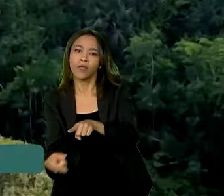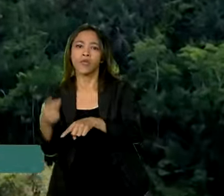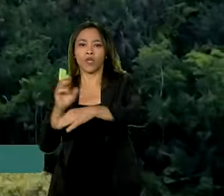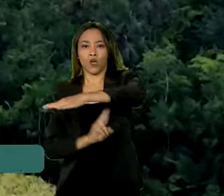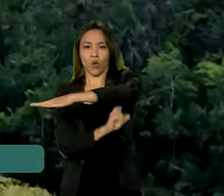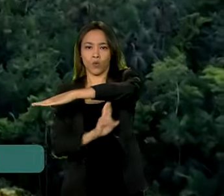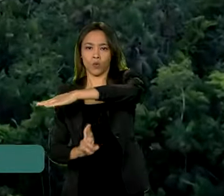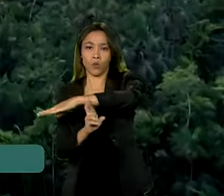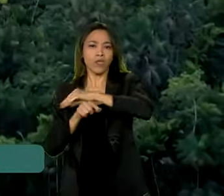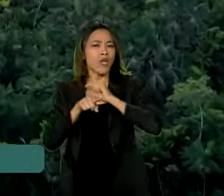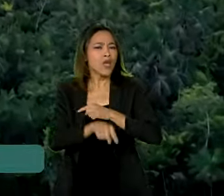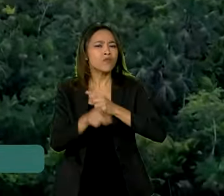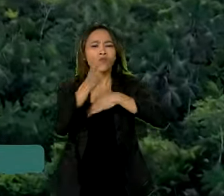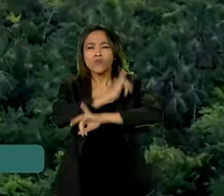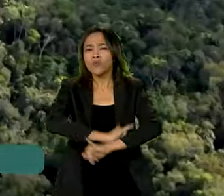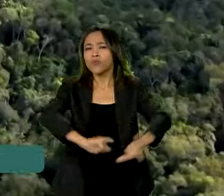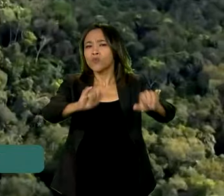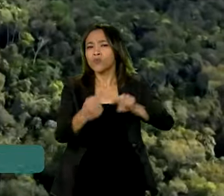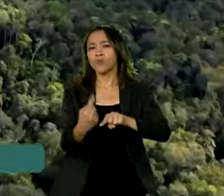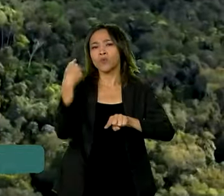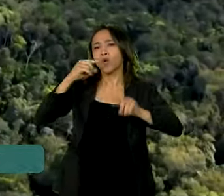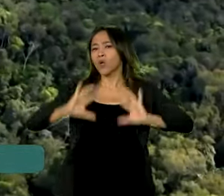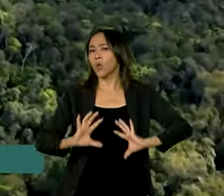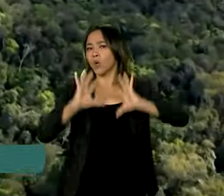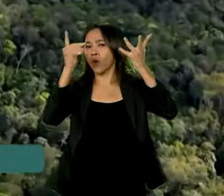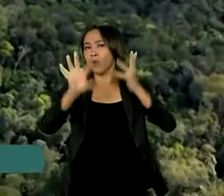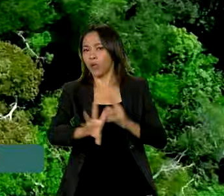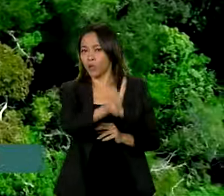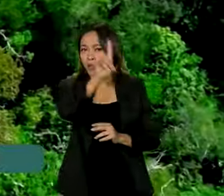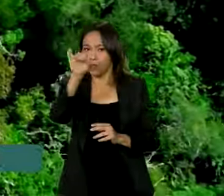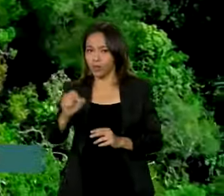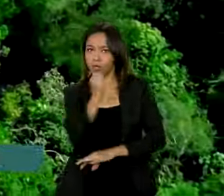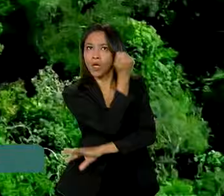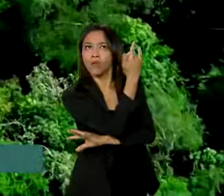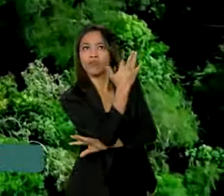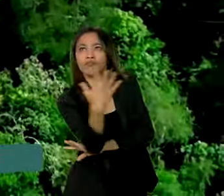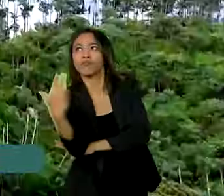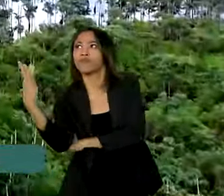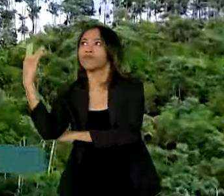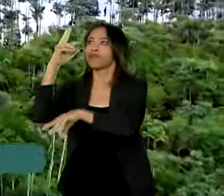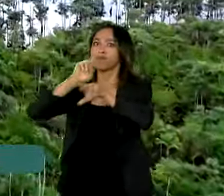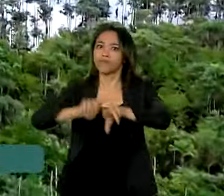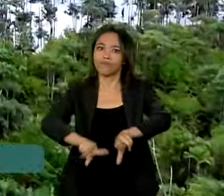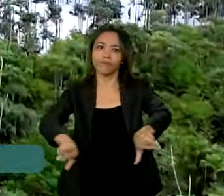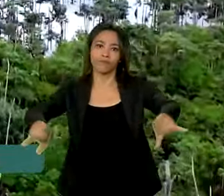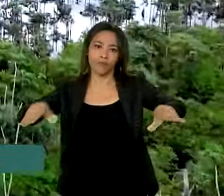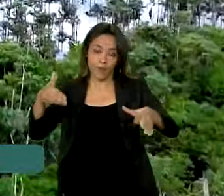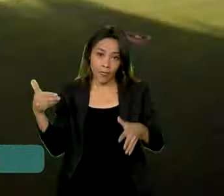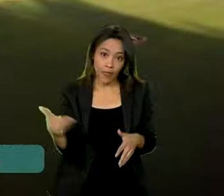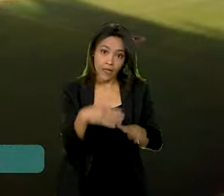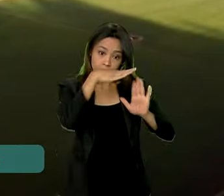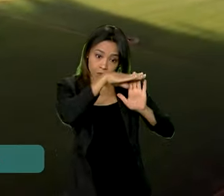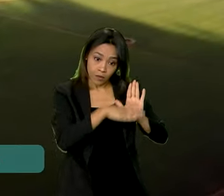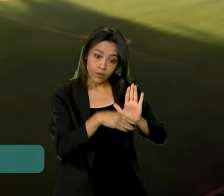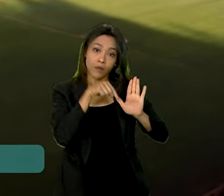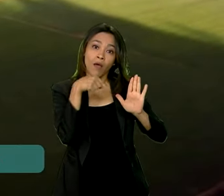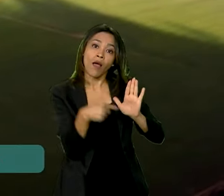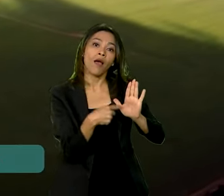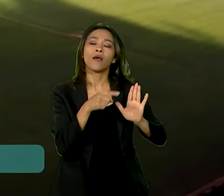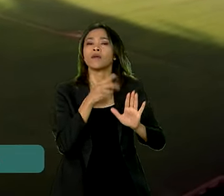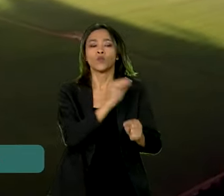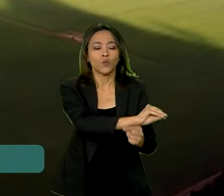a cerimônia que comemorou o Dia Internacional da Biodiversidade. O Restaura Amazônia prevê a recuperação de